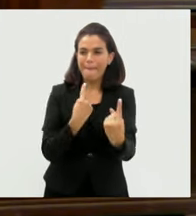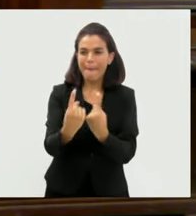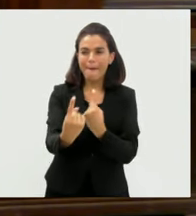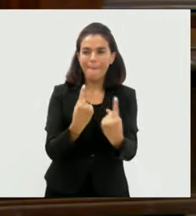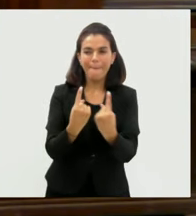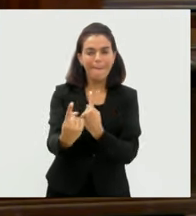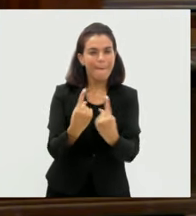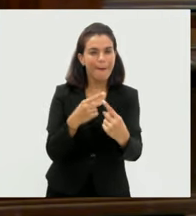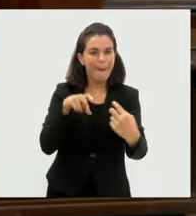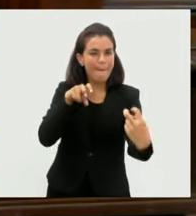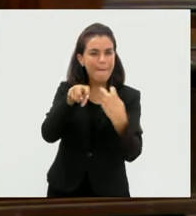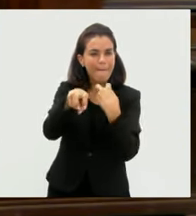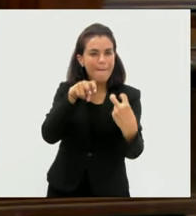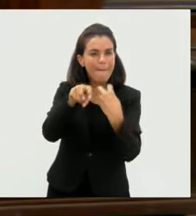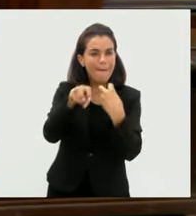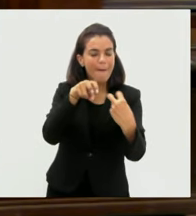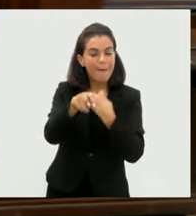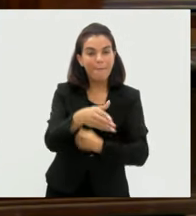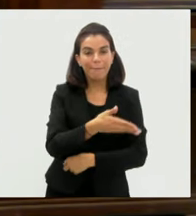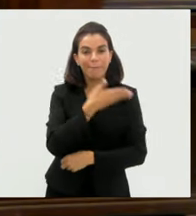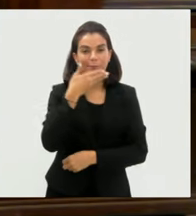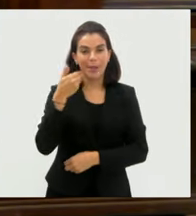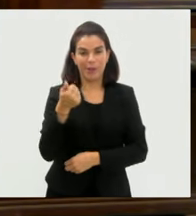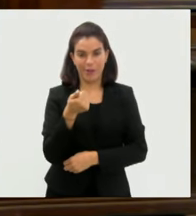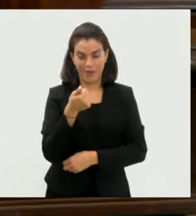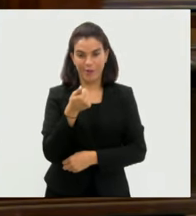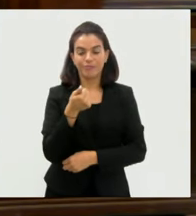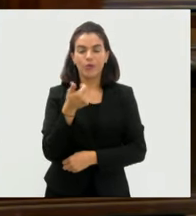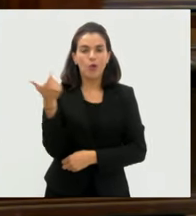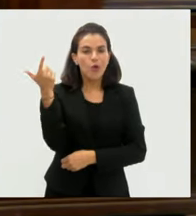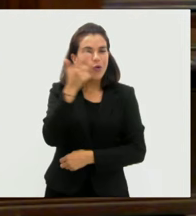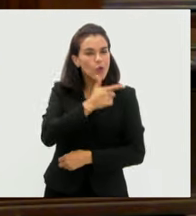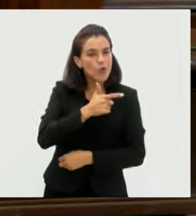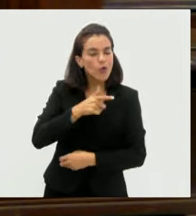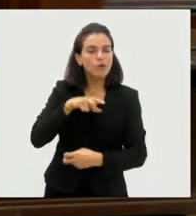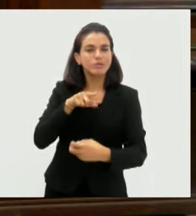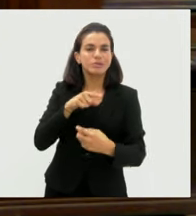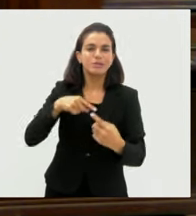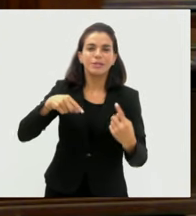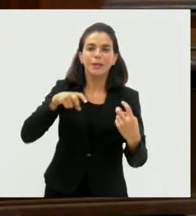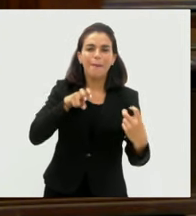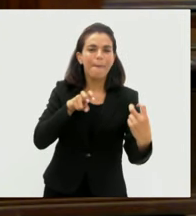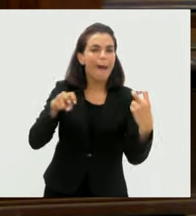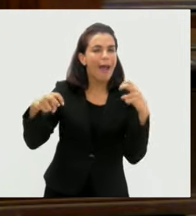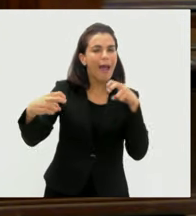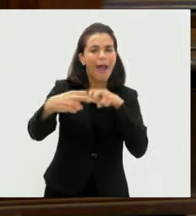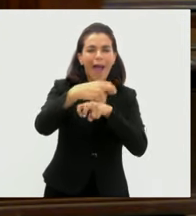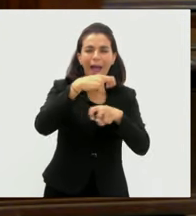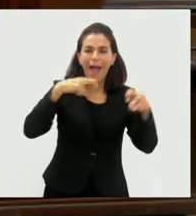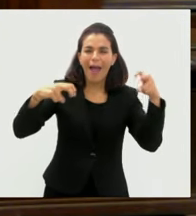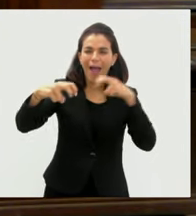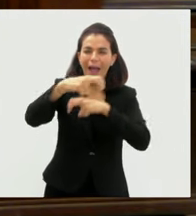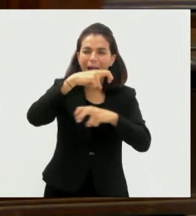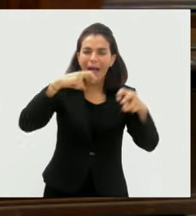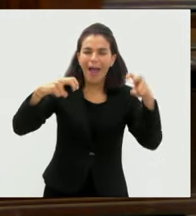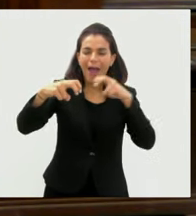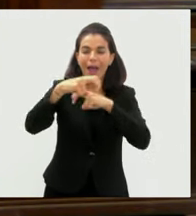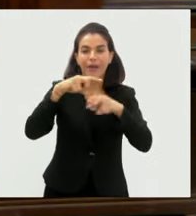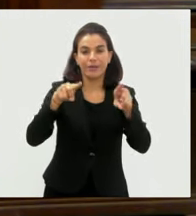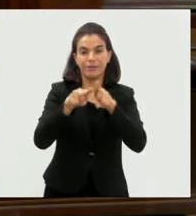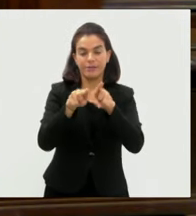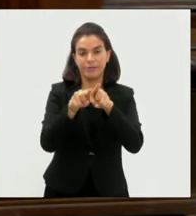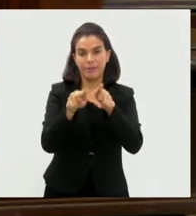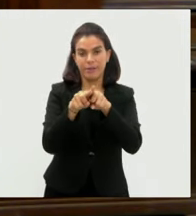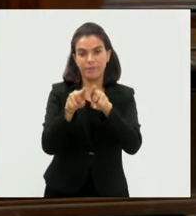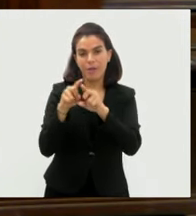melhor, para que possam circular por toda a região. A reurbanização do bairro